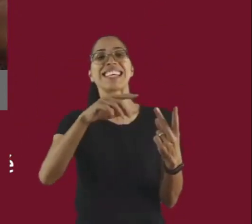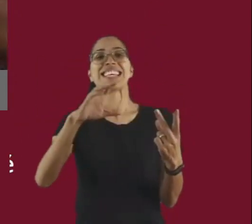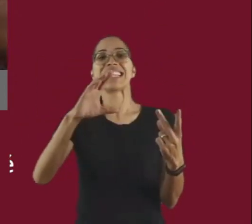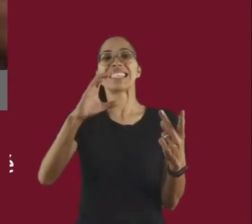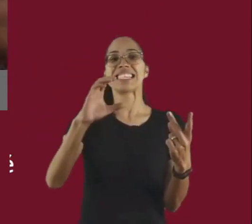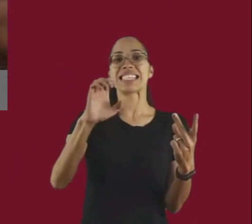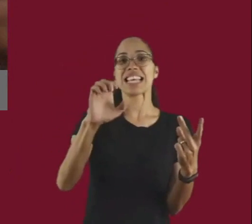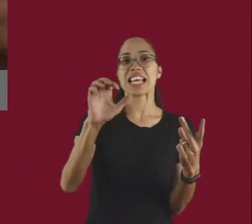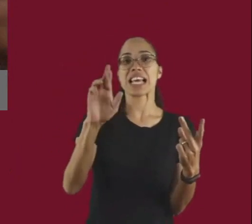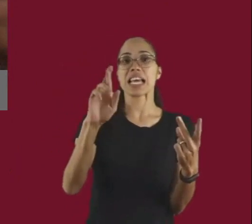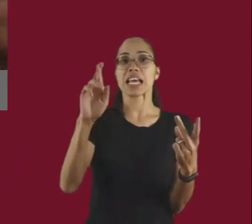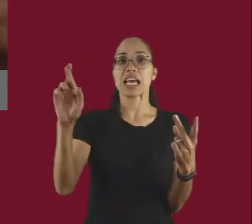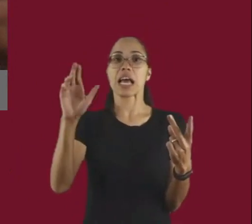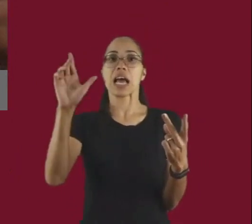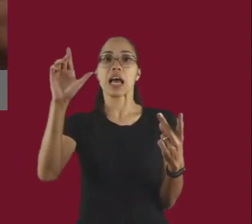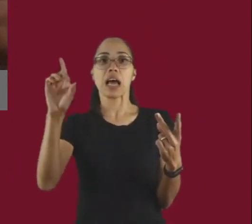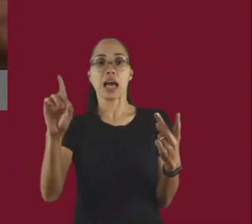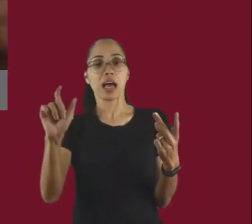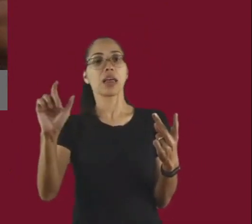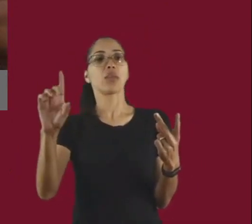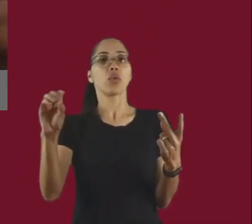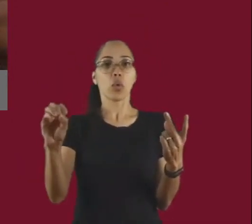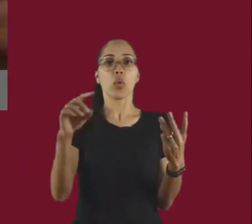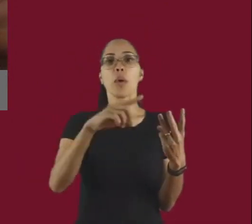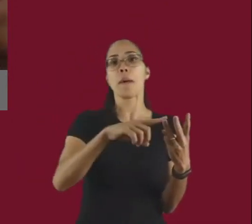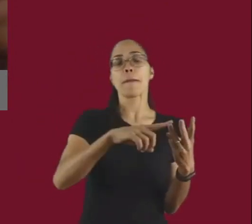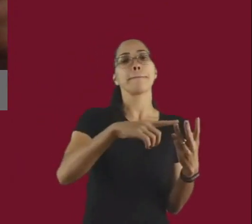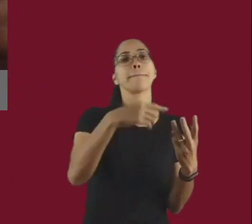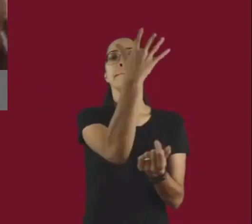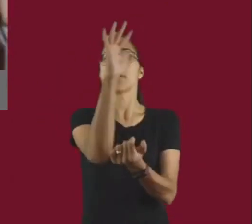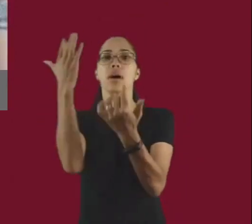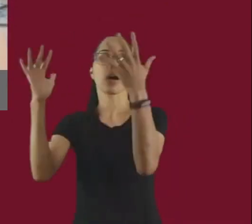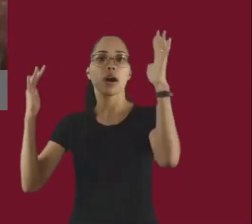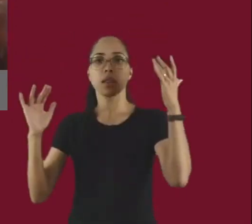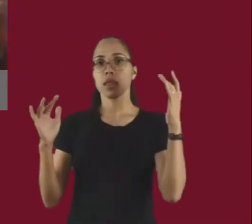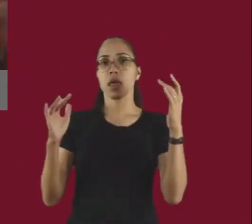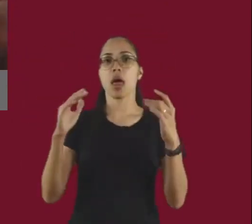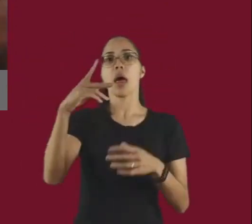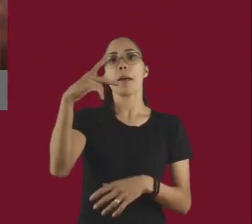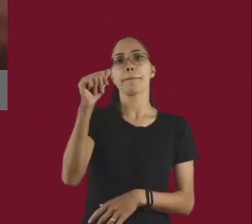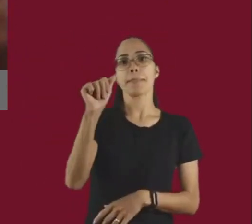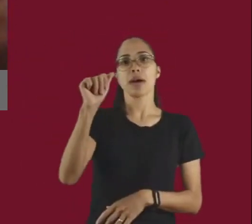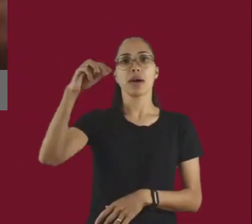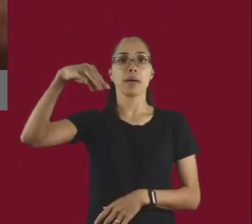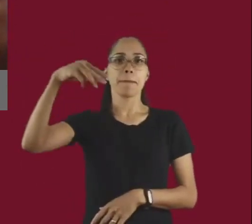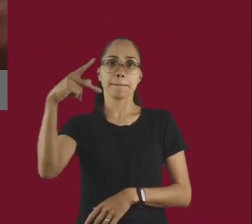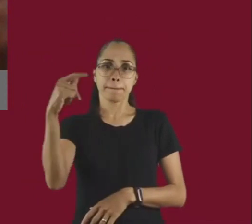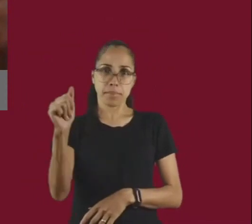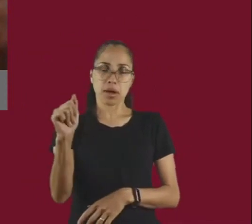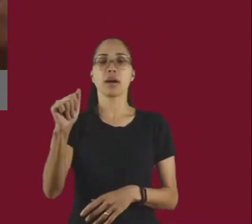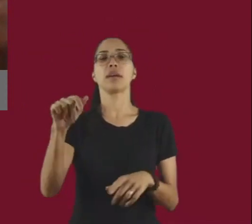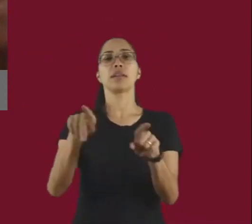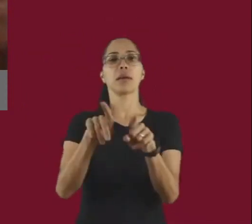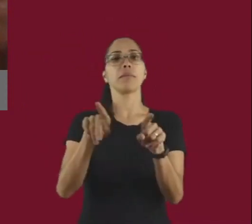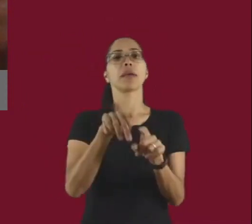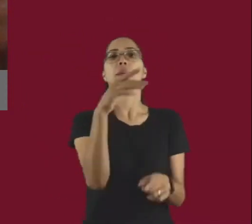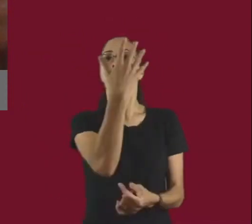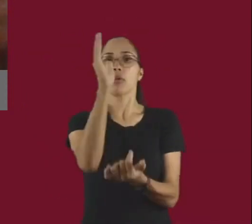são os oceanos, né, que são fundamentais. Então, precisa fazer esse deslocamento.